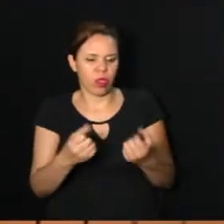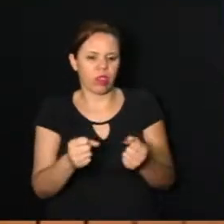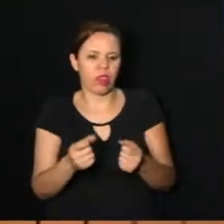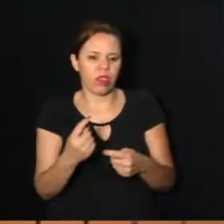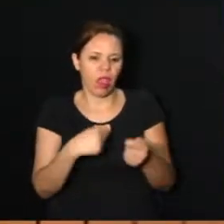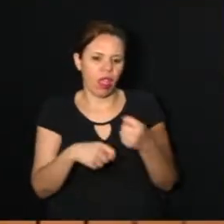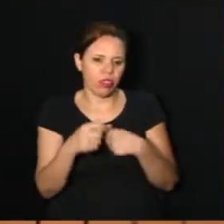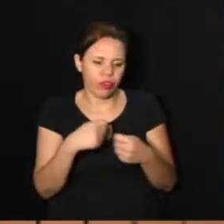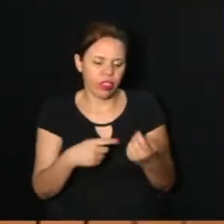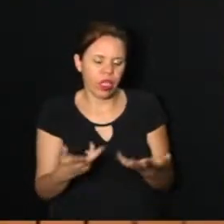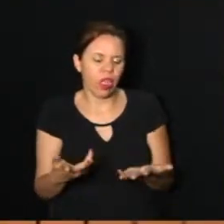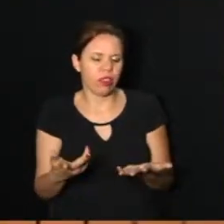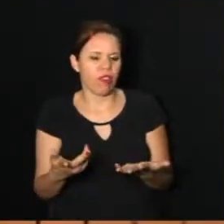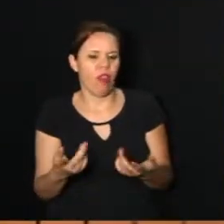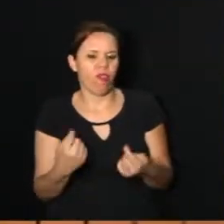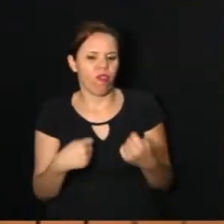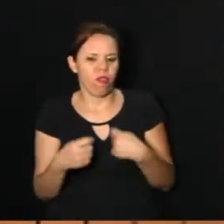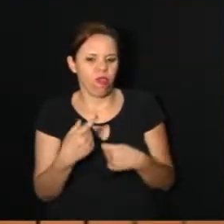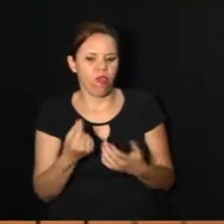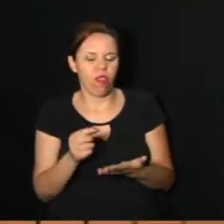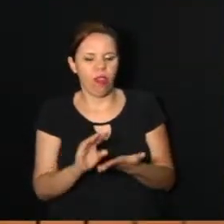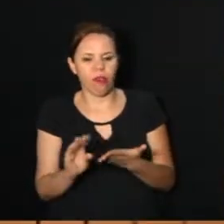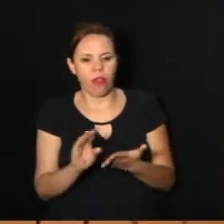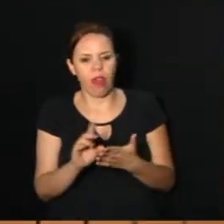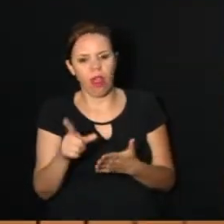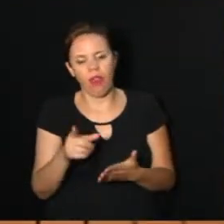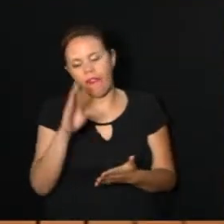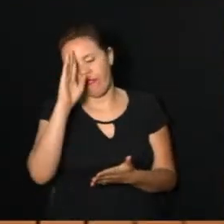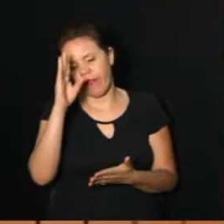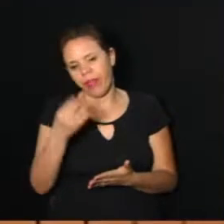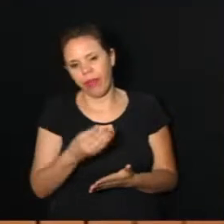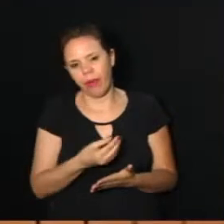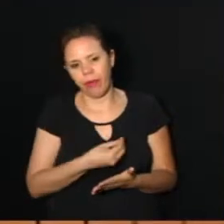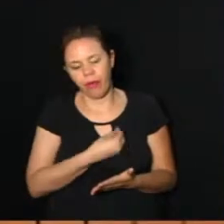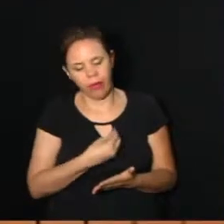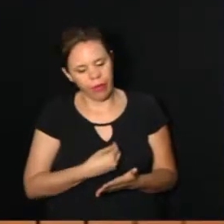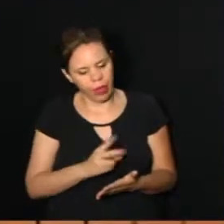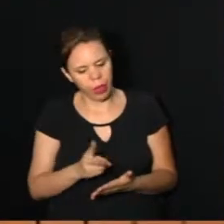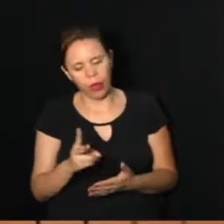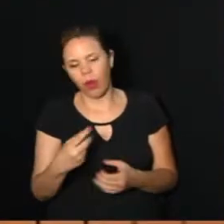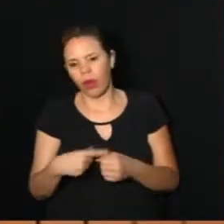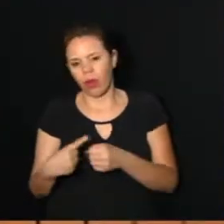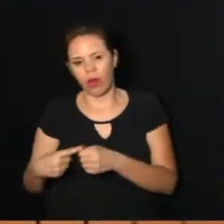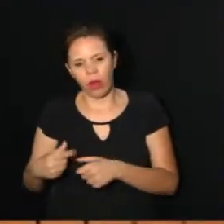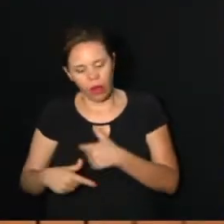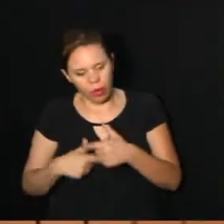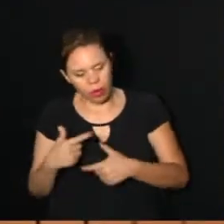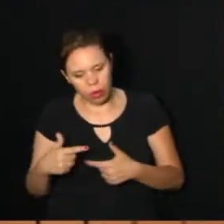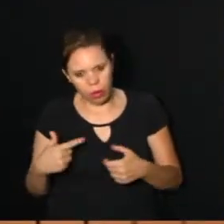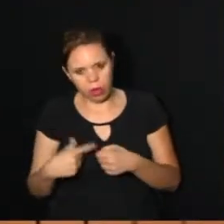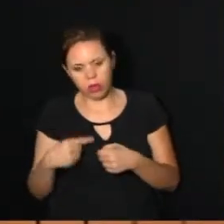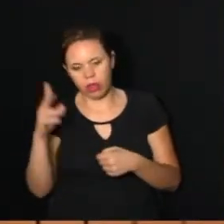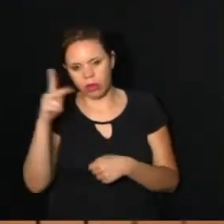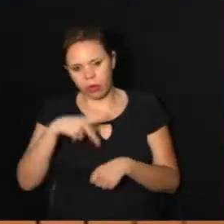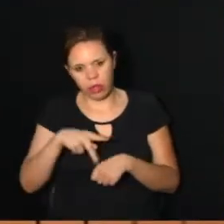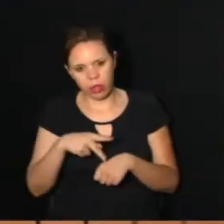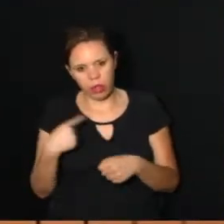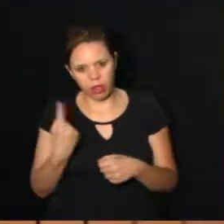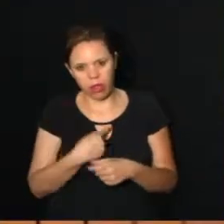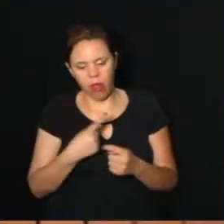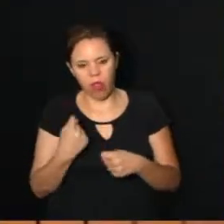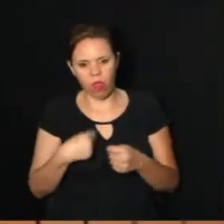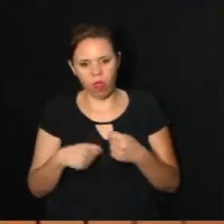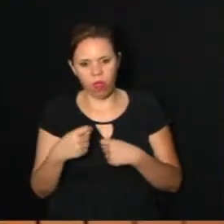é o fundamento, né? É o fundamento da sobrevivência de qualquer município de um país né, com a nossa economia,